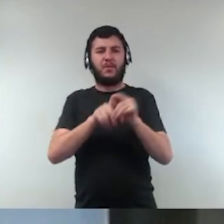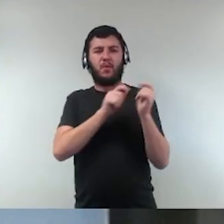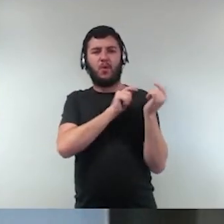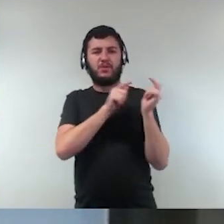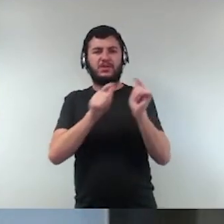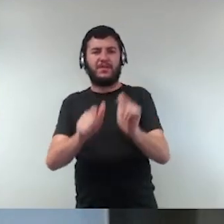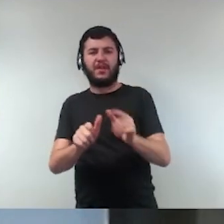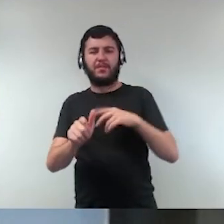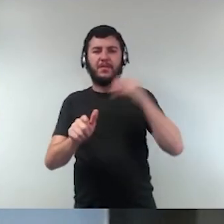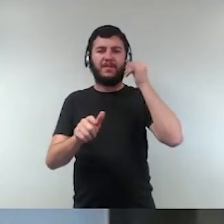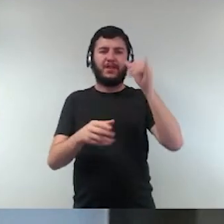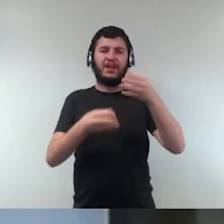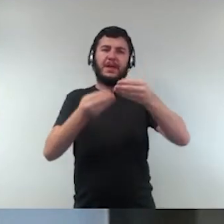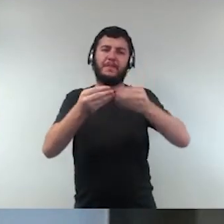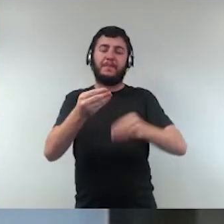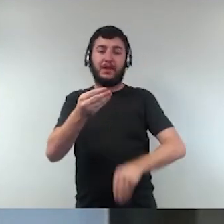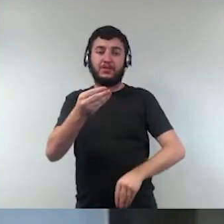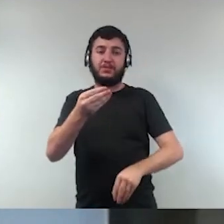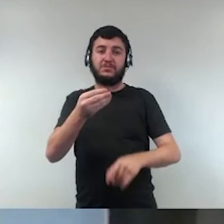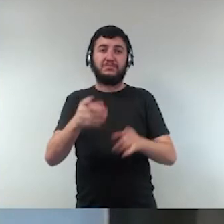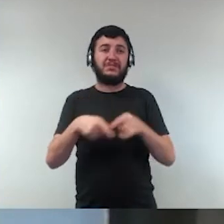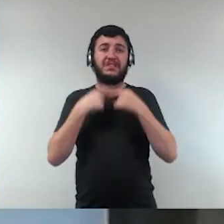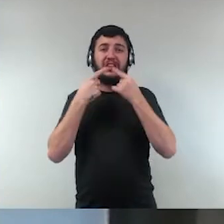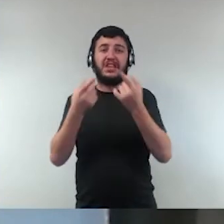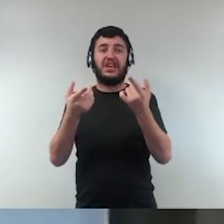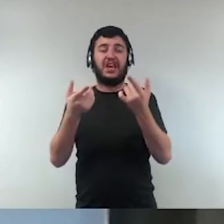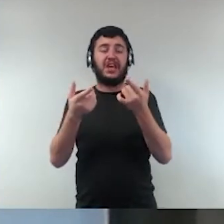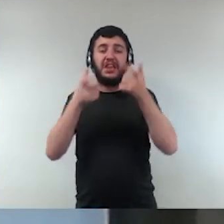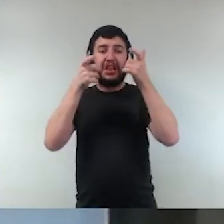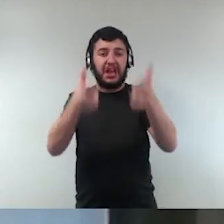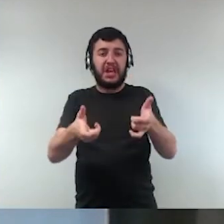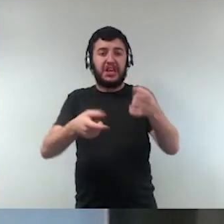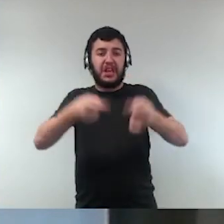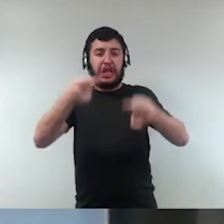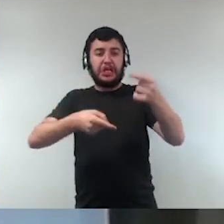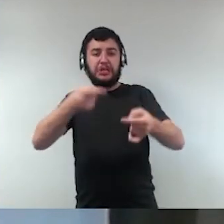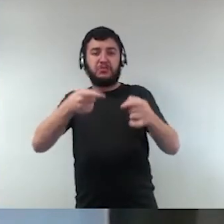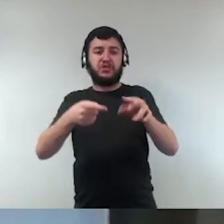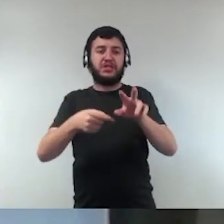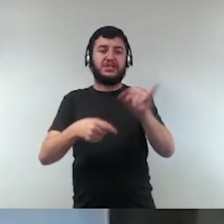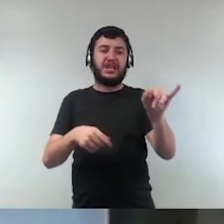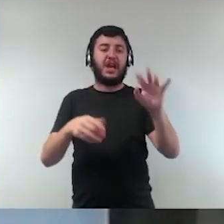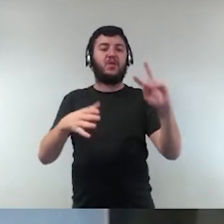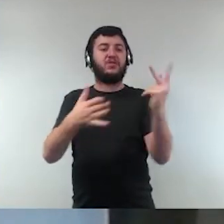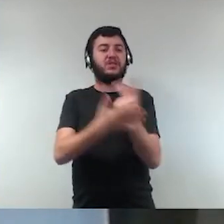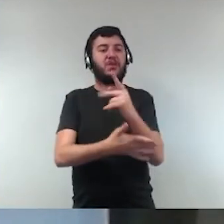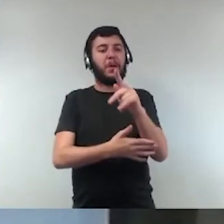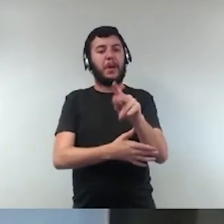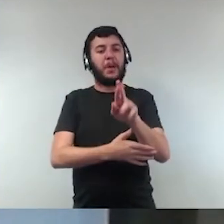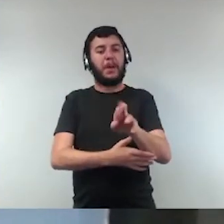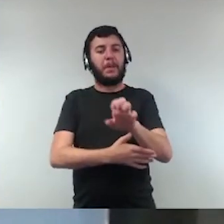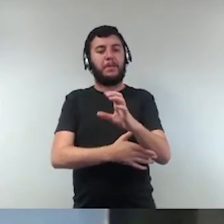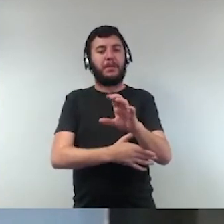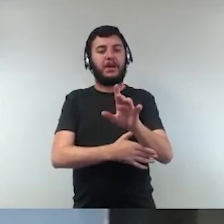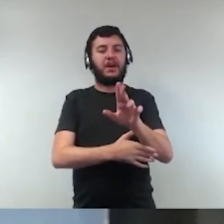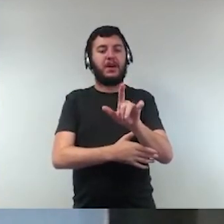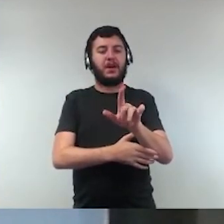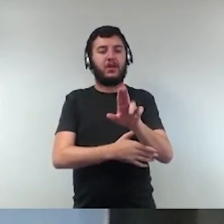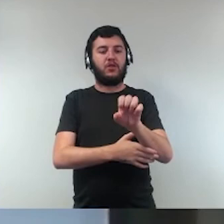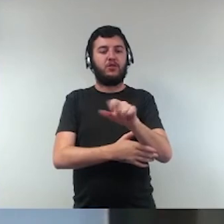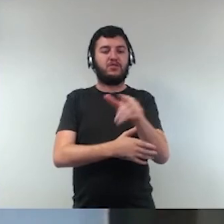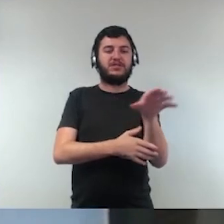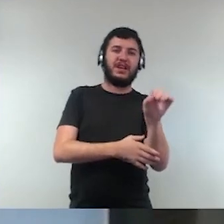qualquer prejuízo. Ninguém quer discutir se operou ou não uma preclusão lá na frente, né? A gente quer sempre